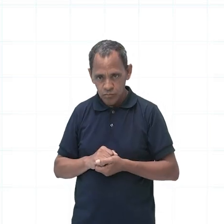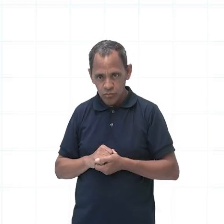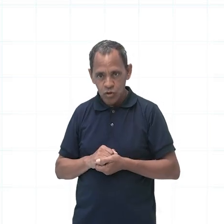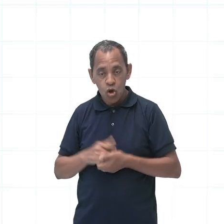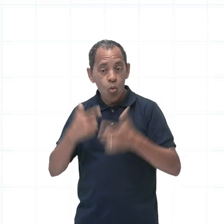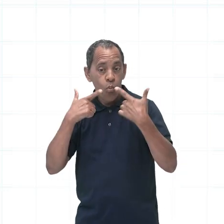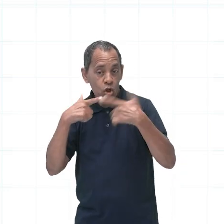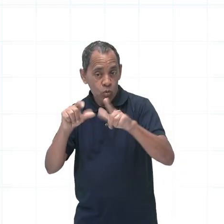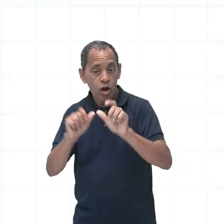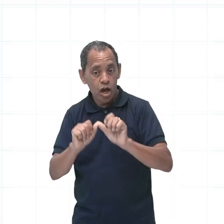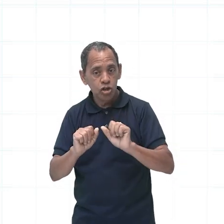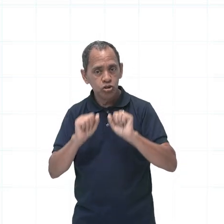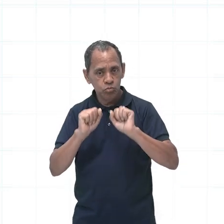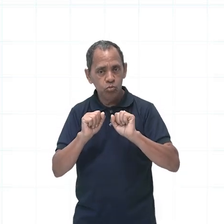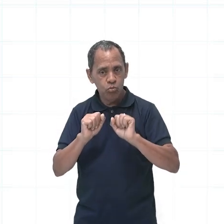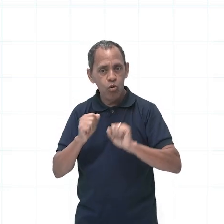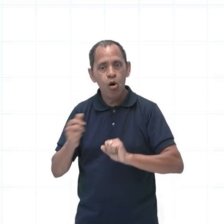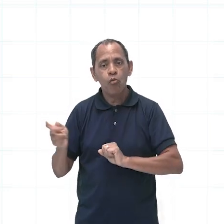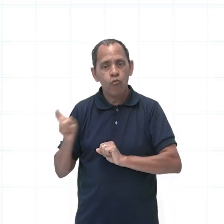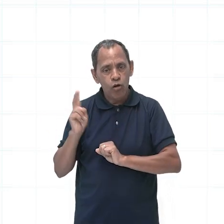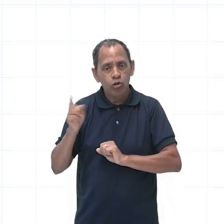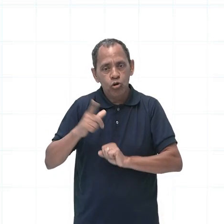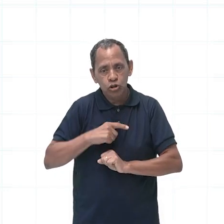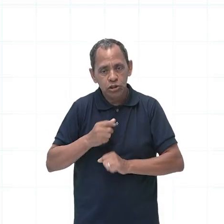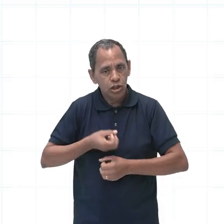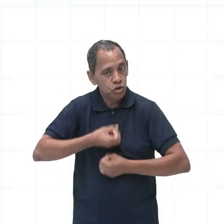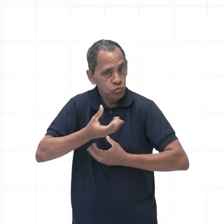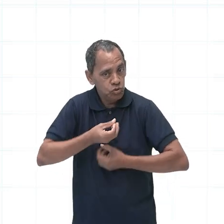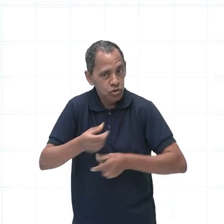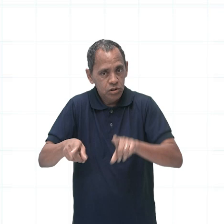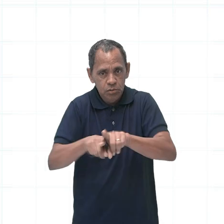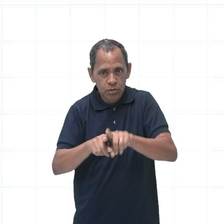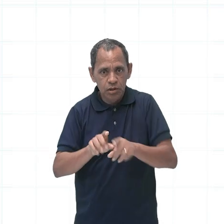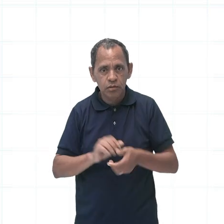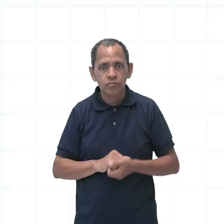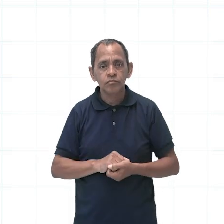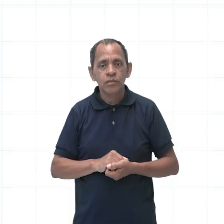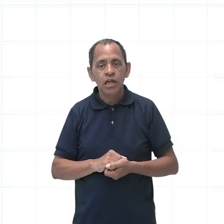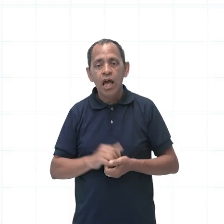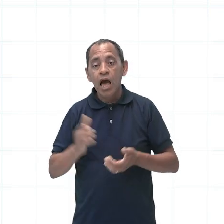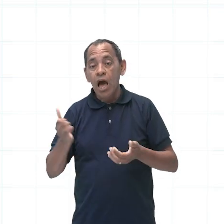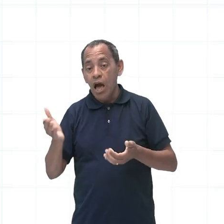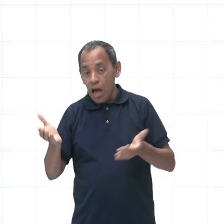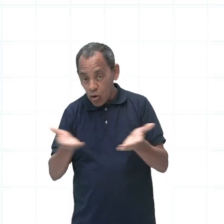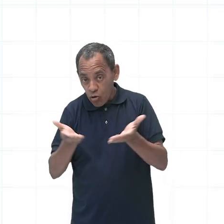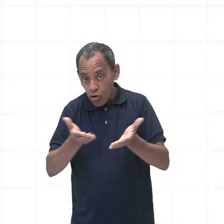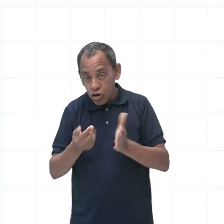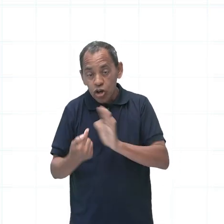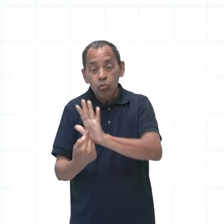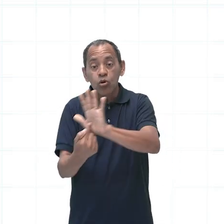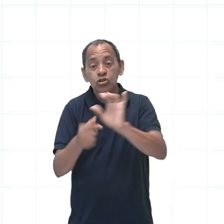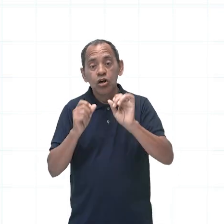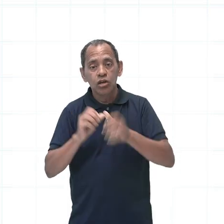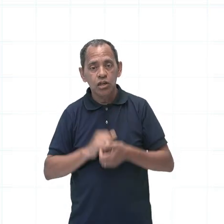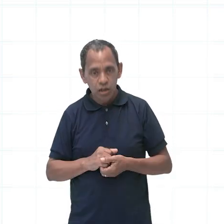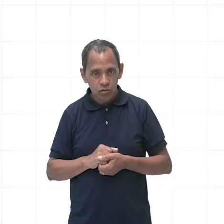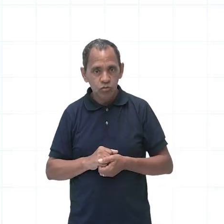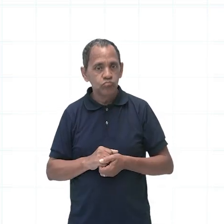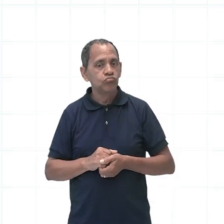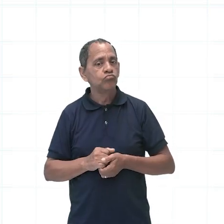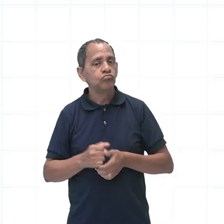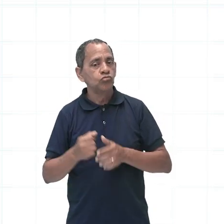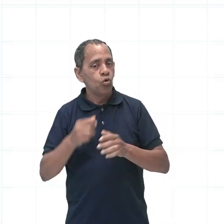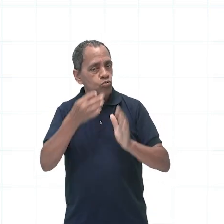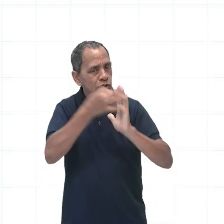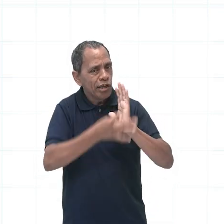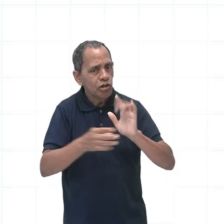poder expressivo. E aí, agora eu trago para vocês um texto que é escrito em prosa, em parágrafos, que é o conto. Só